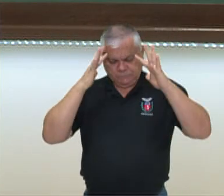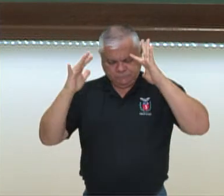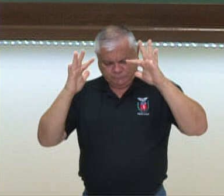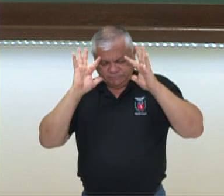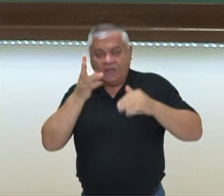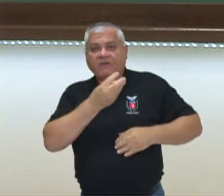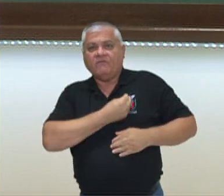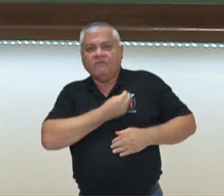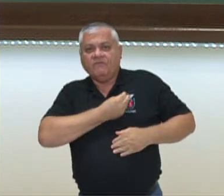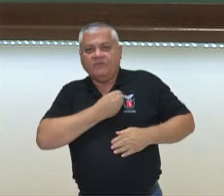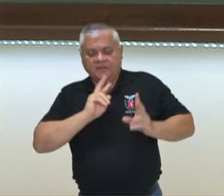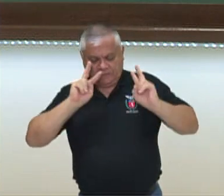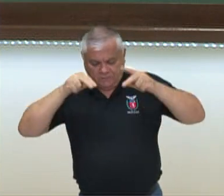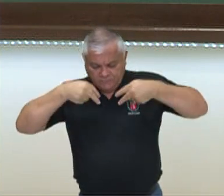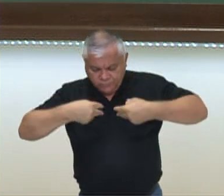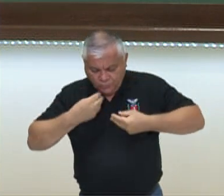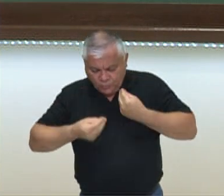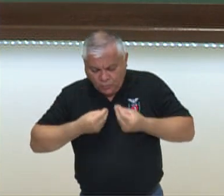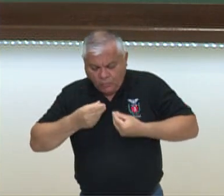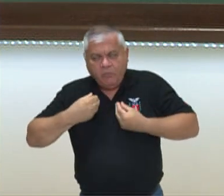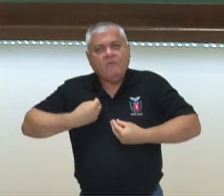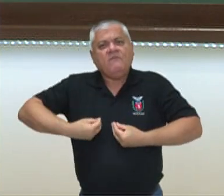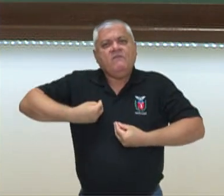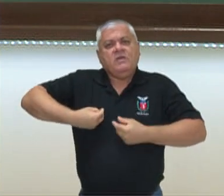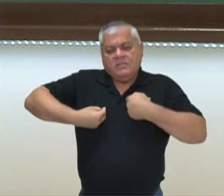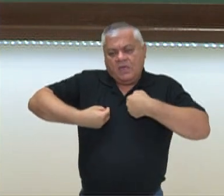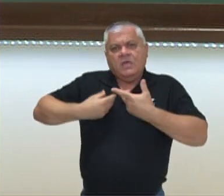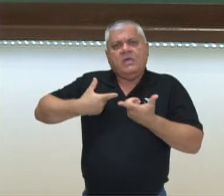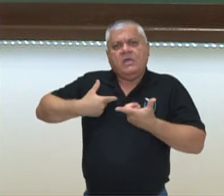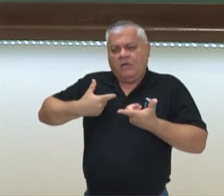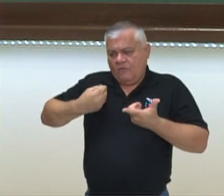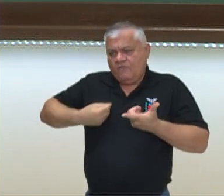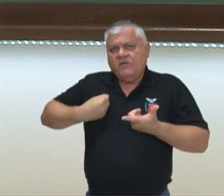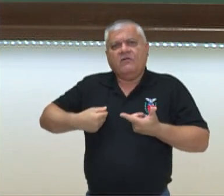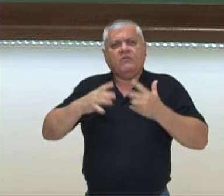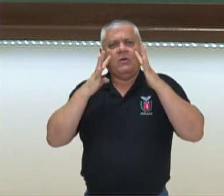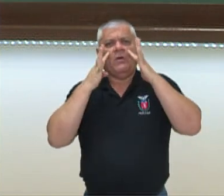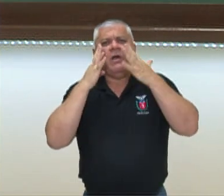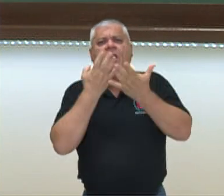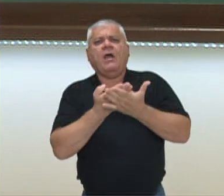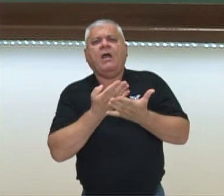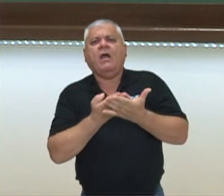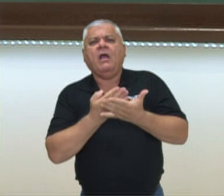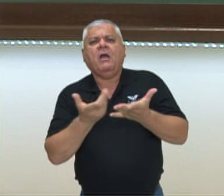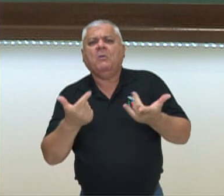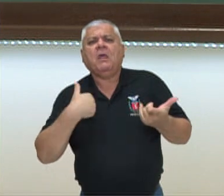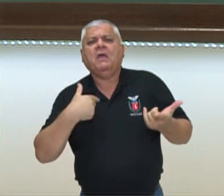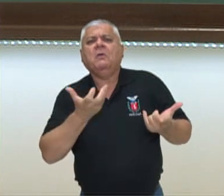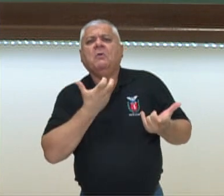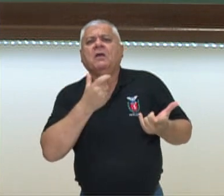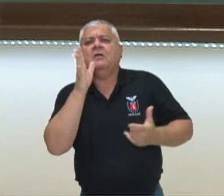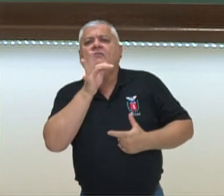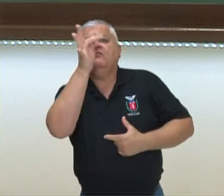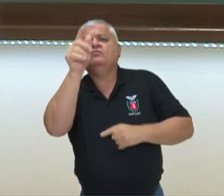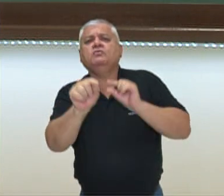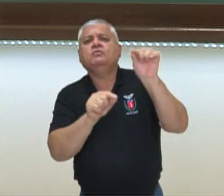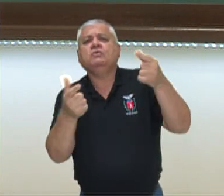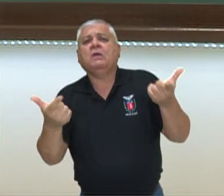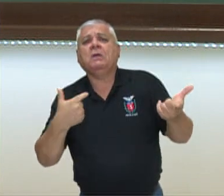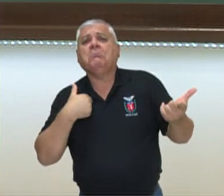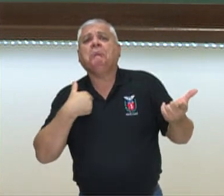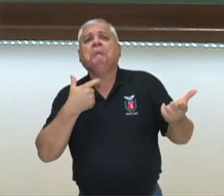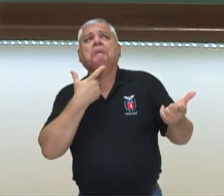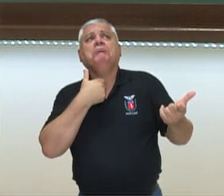vidas, pensar sobre a nossa finalidade, por que eu estou aqui agora assistindo essa aula, o que eu quero para o meu futuro, qual que é o